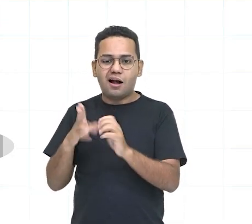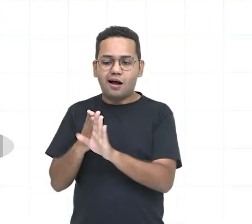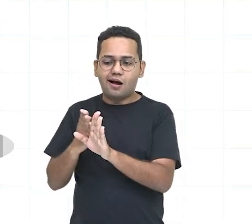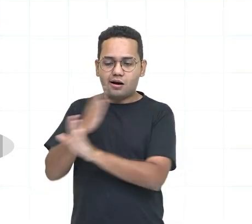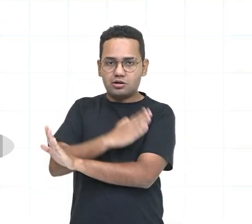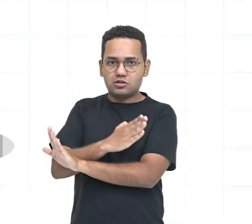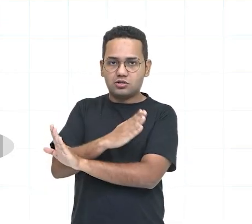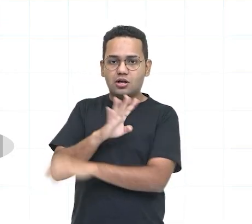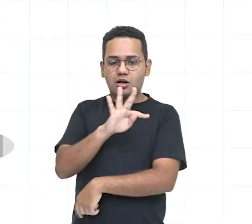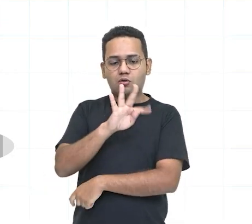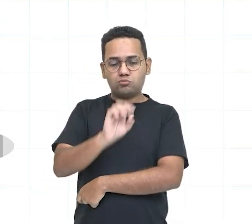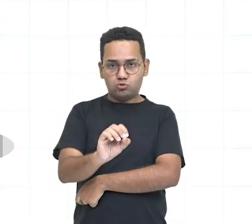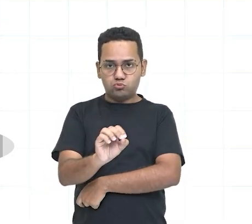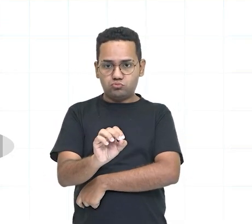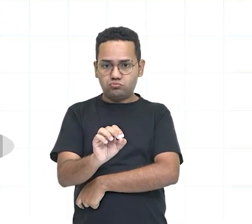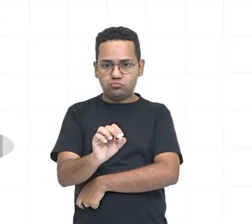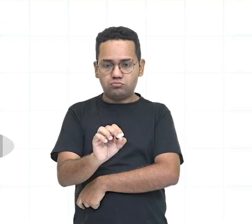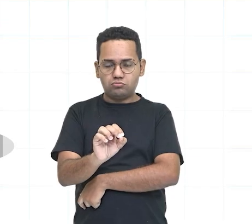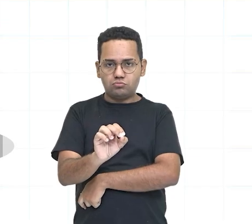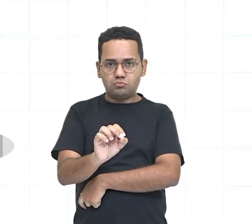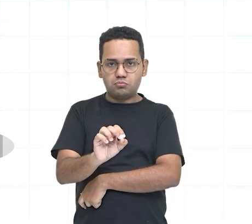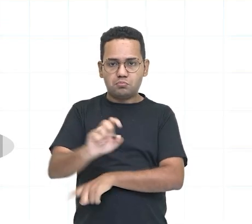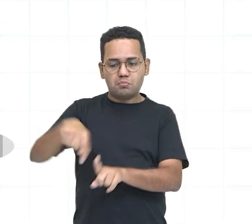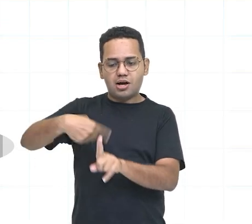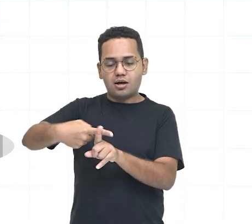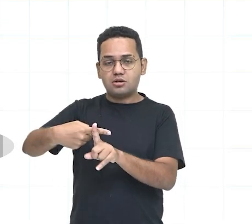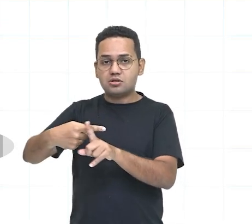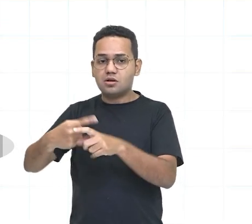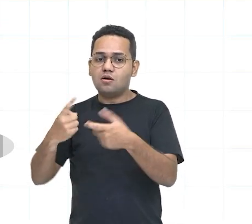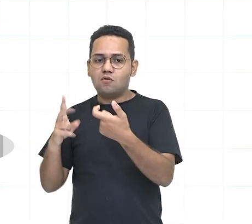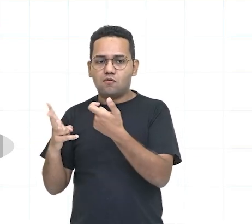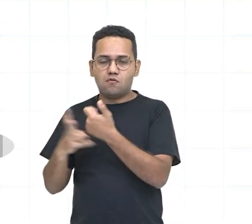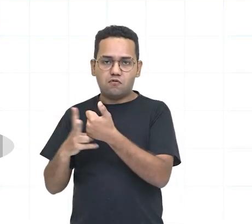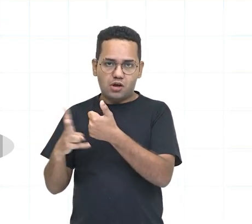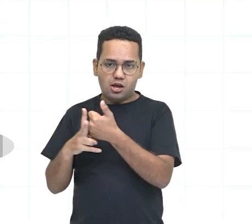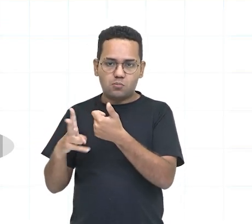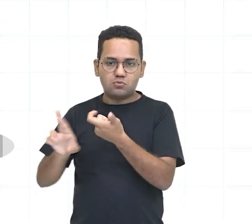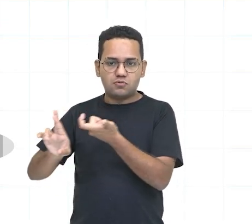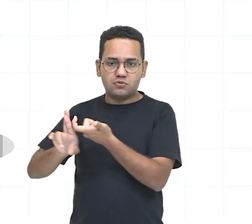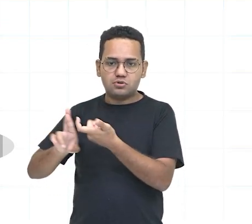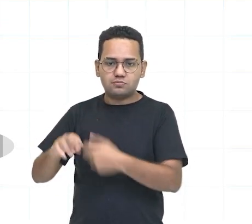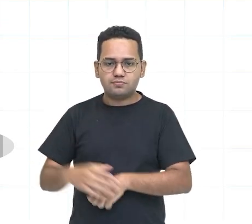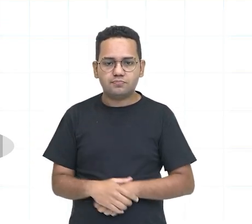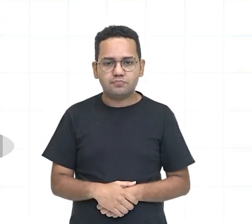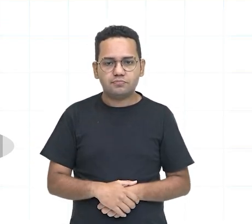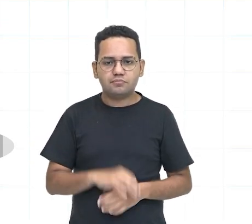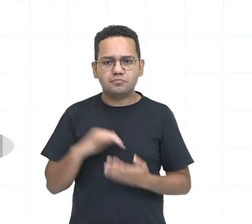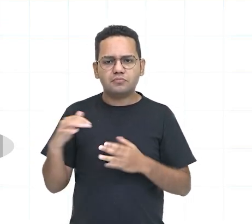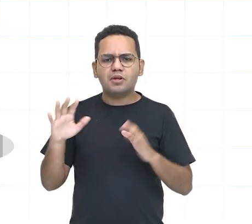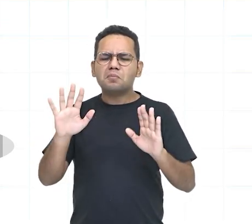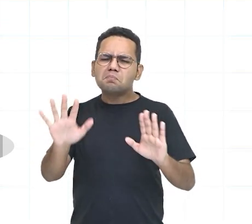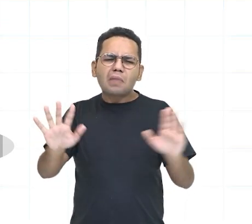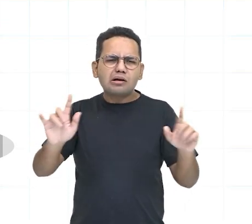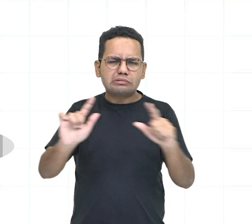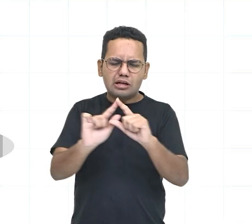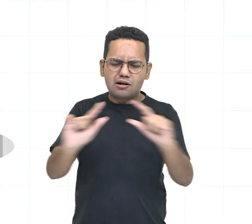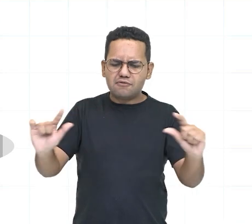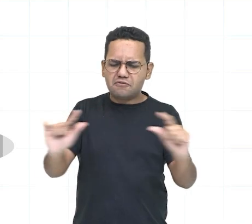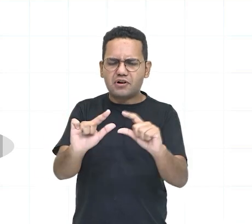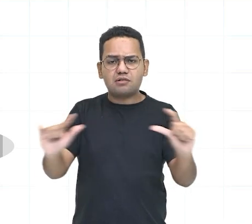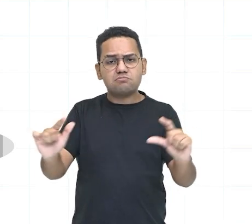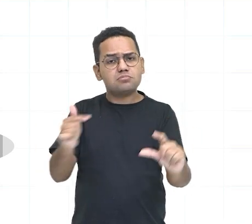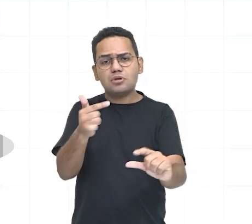to antes dele. No entanto, dentro das frases, das orações, eles não carregam o to, tá? Normalmente eles vêm